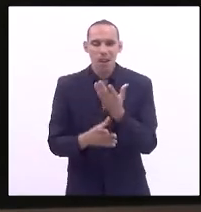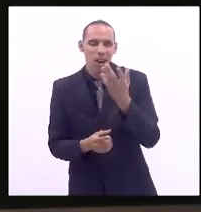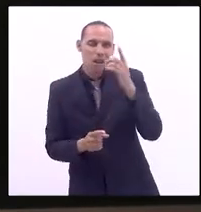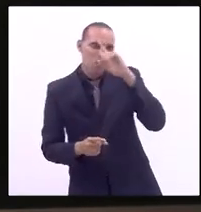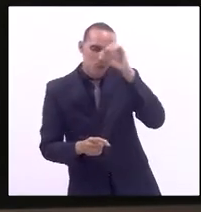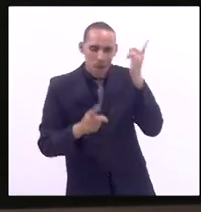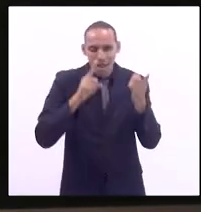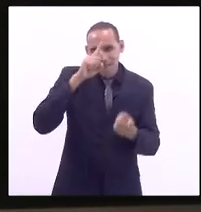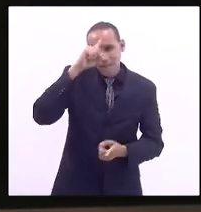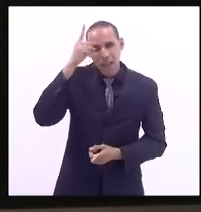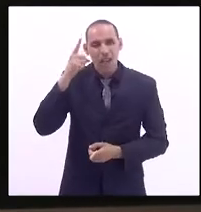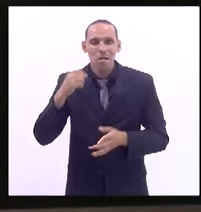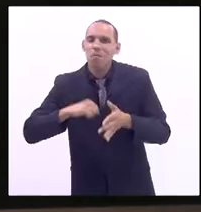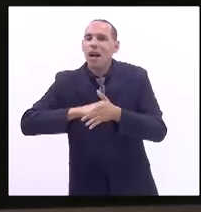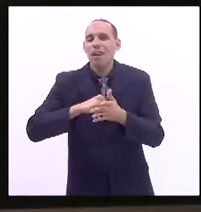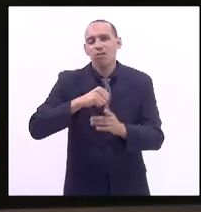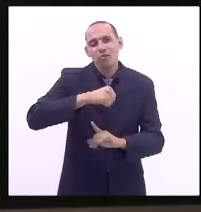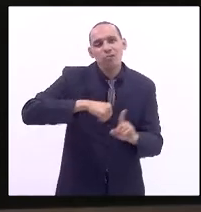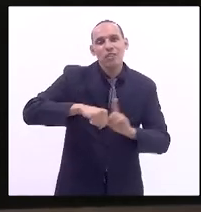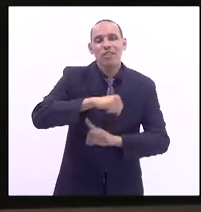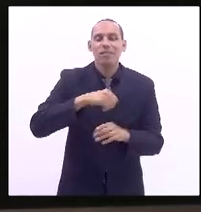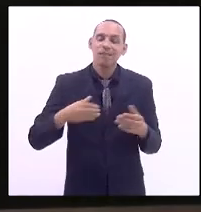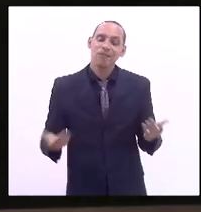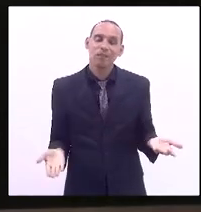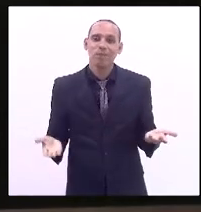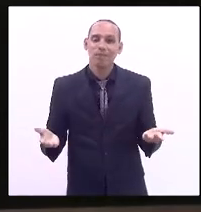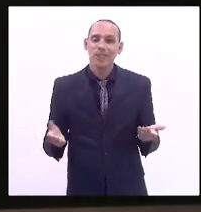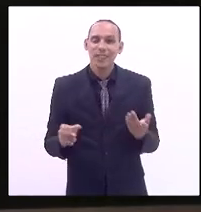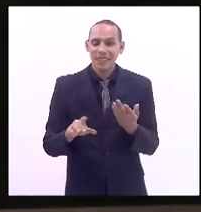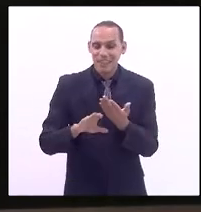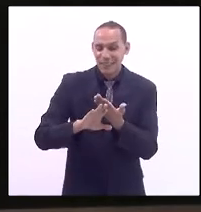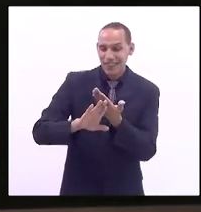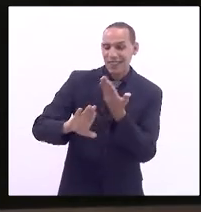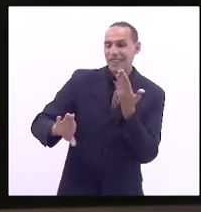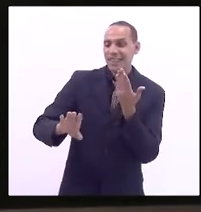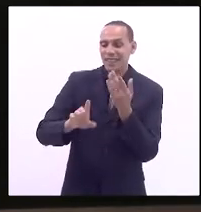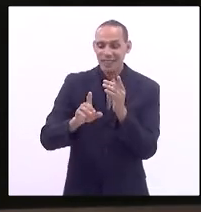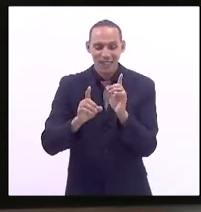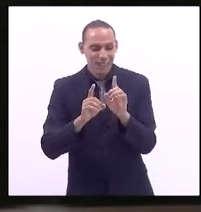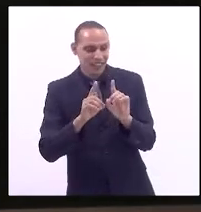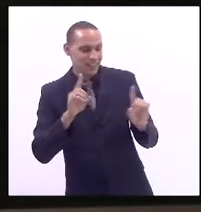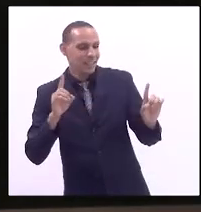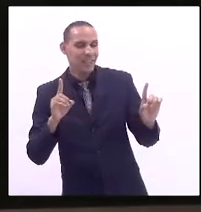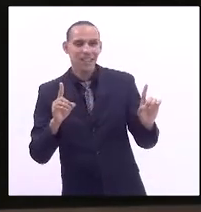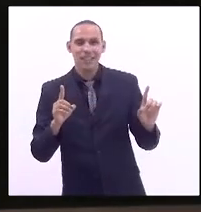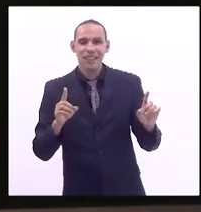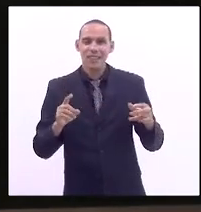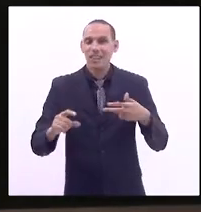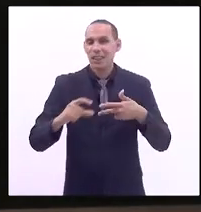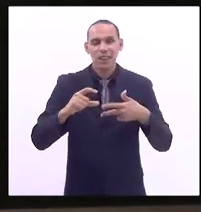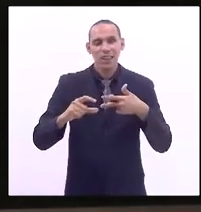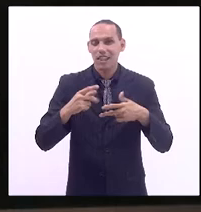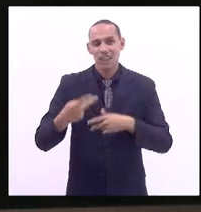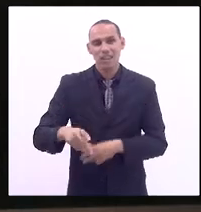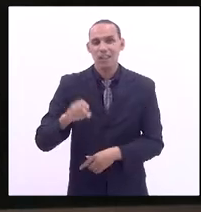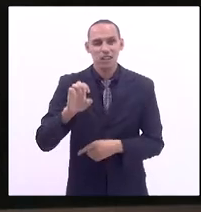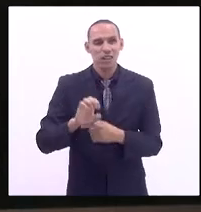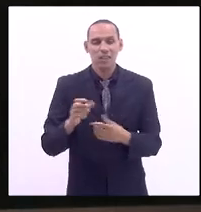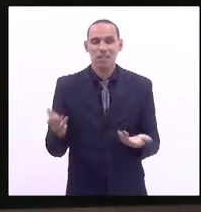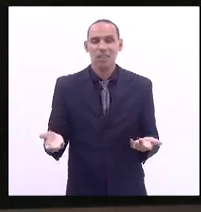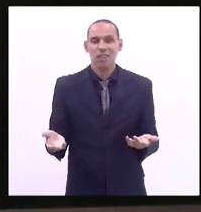negócios de impacto social ou seja um distanciamento por parte do executivo deste estado